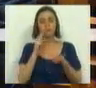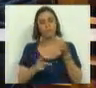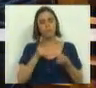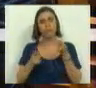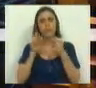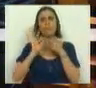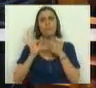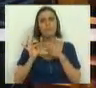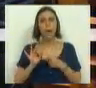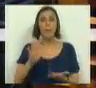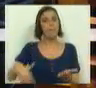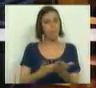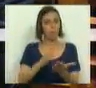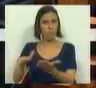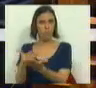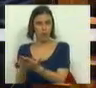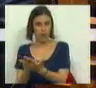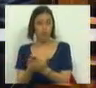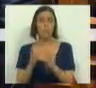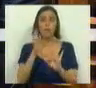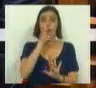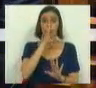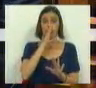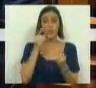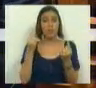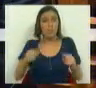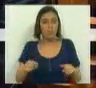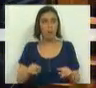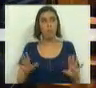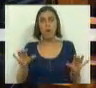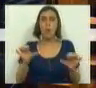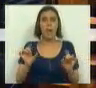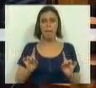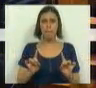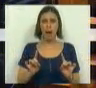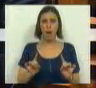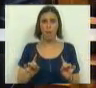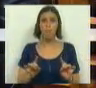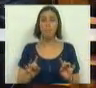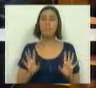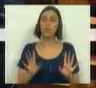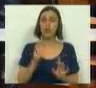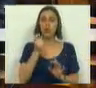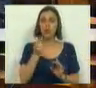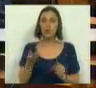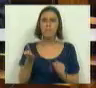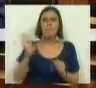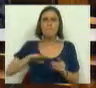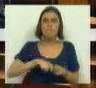em detalhe as propostas. Se se ficasse por aí, não se ficaria mal. Vai um bocadinho mais